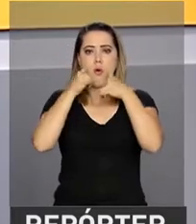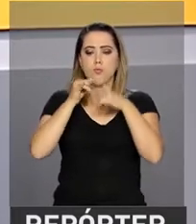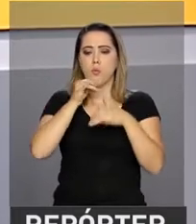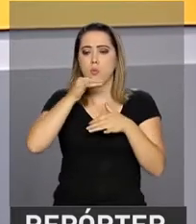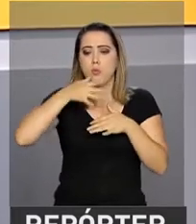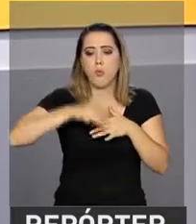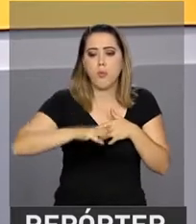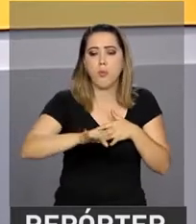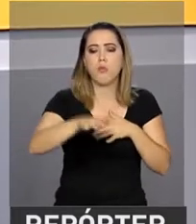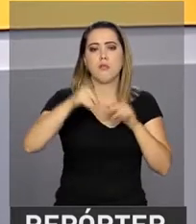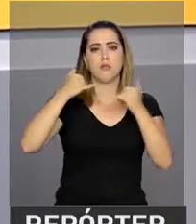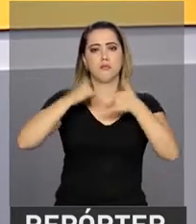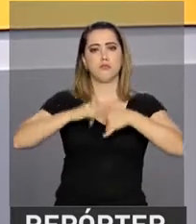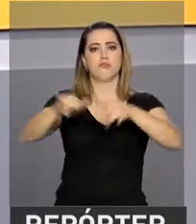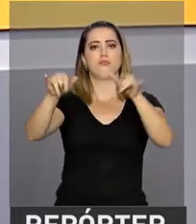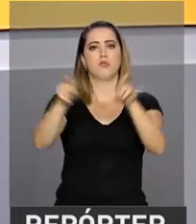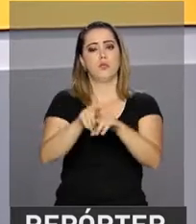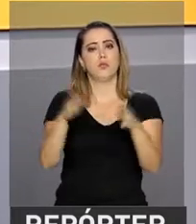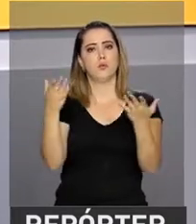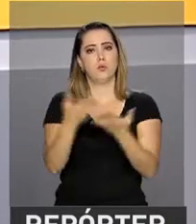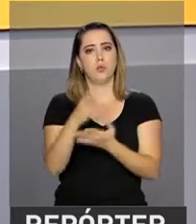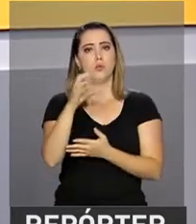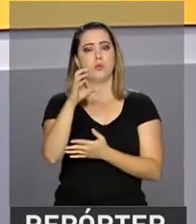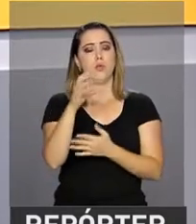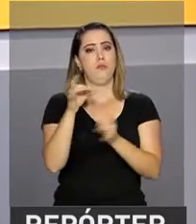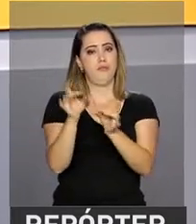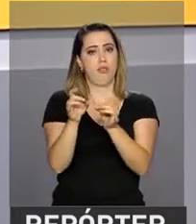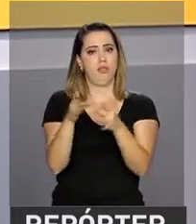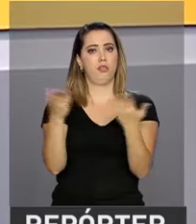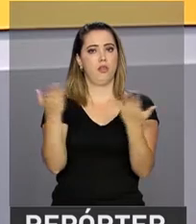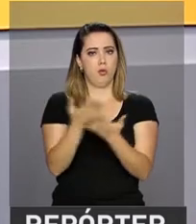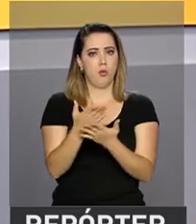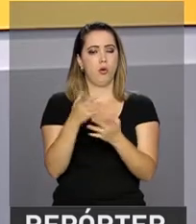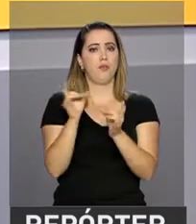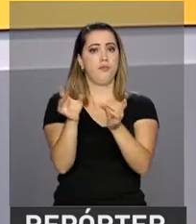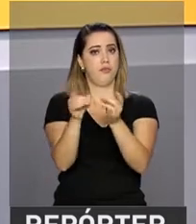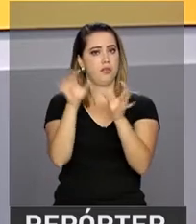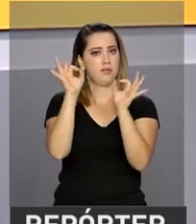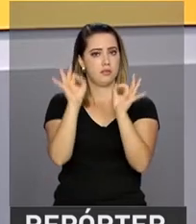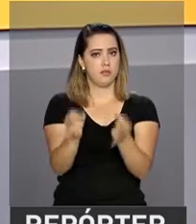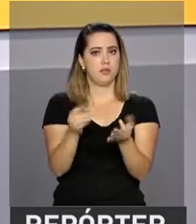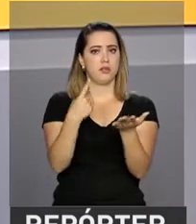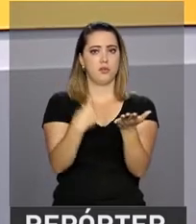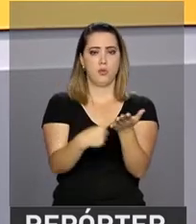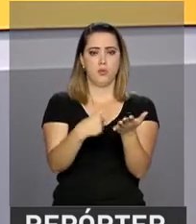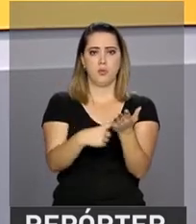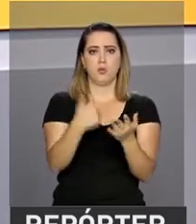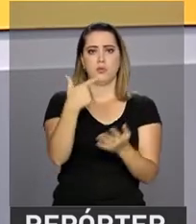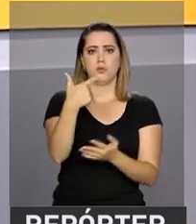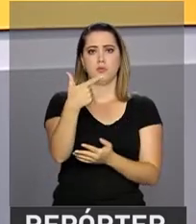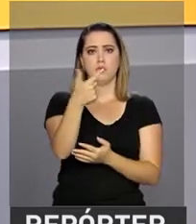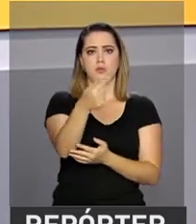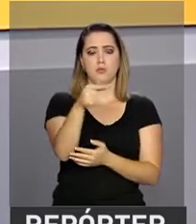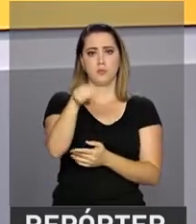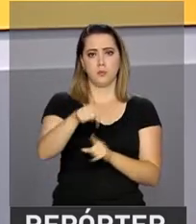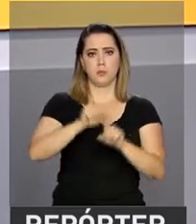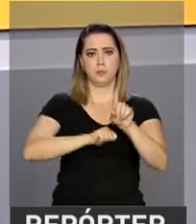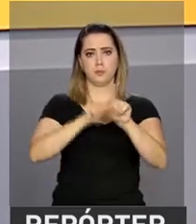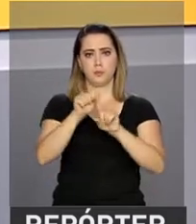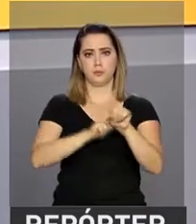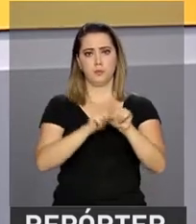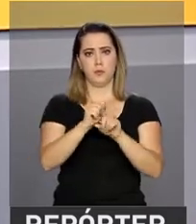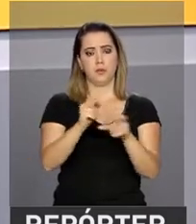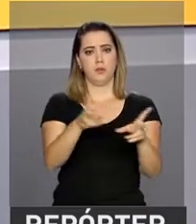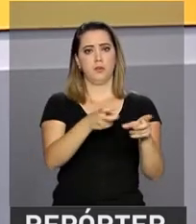hidrelétricas operadas atualmente pela CEMIG. Com a decisão, o leilão está confirmado para o dia 27 deste